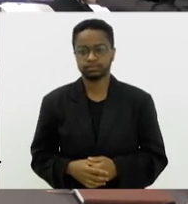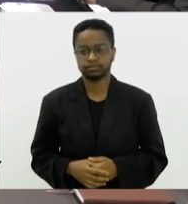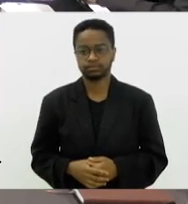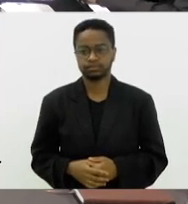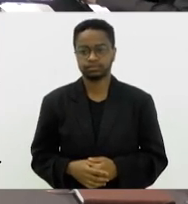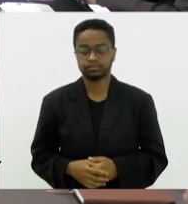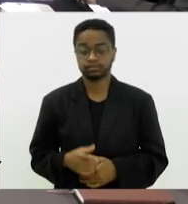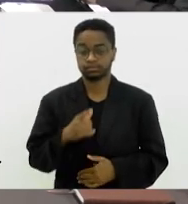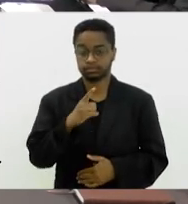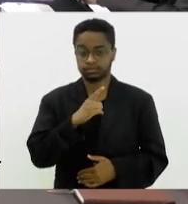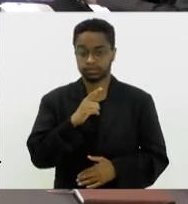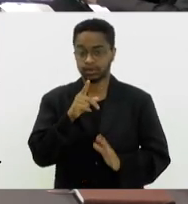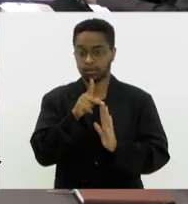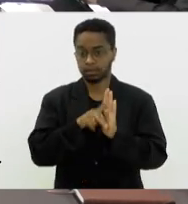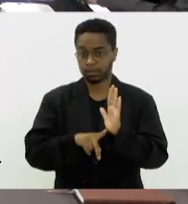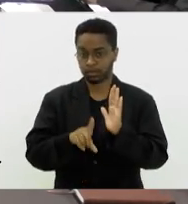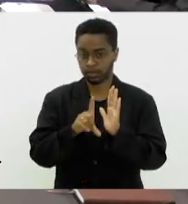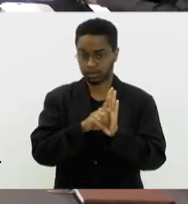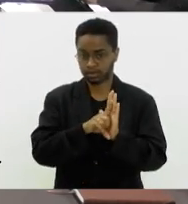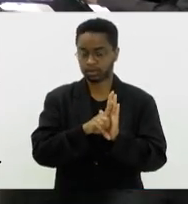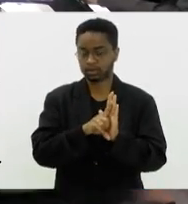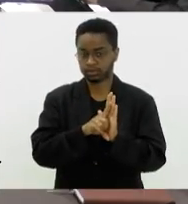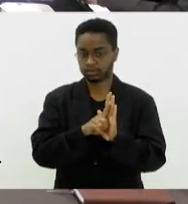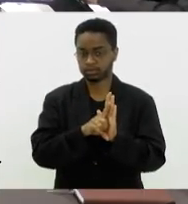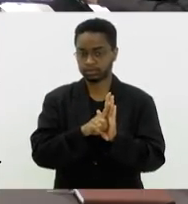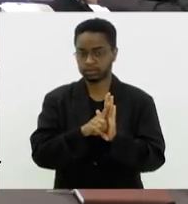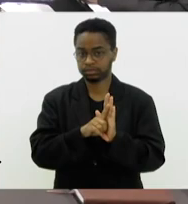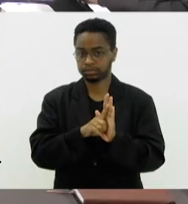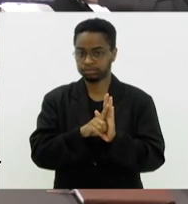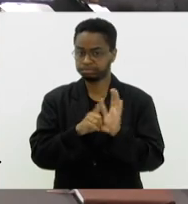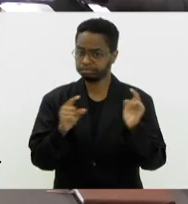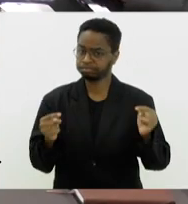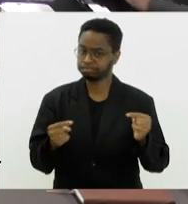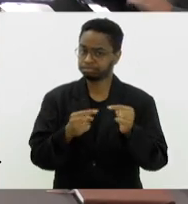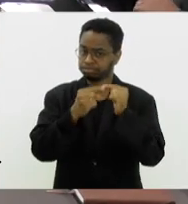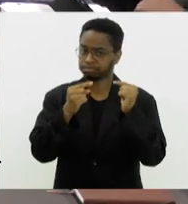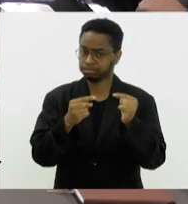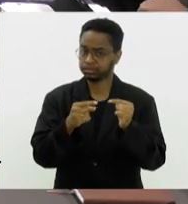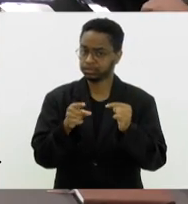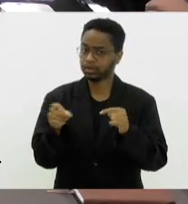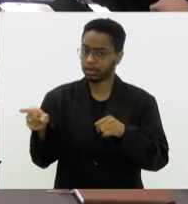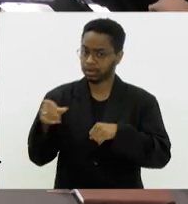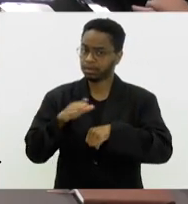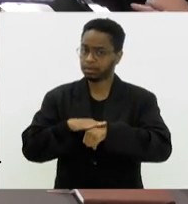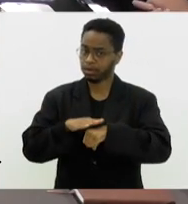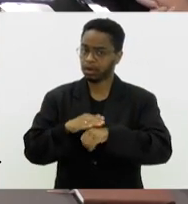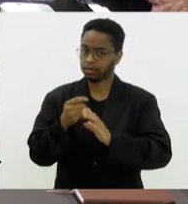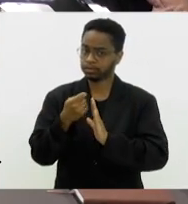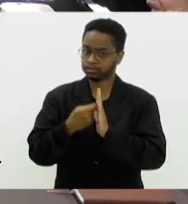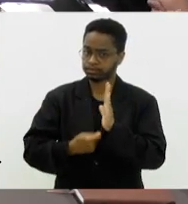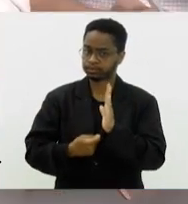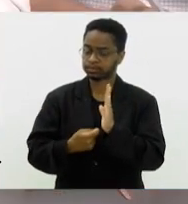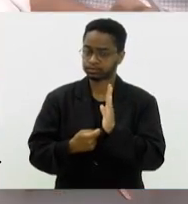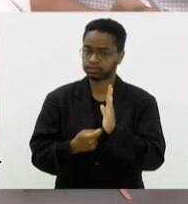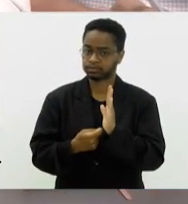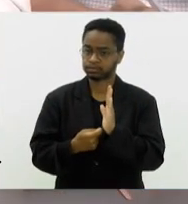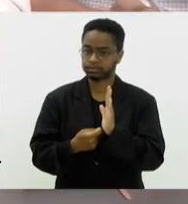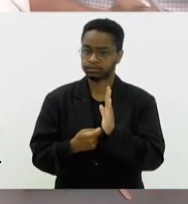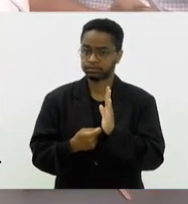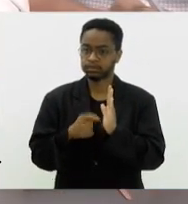Há um projeto de lei, por coincidência de vossa autoria, que é